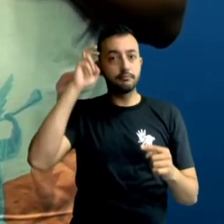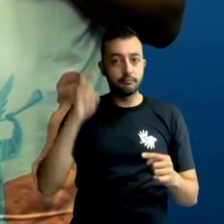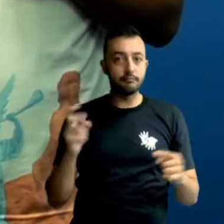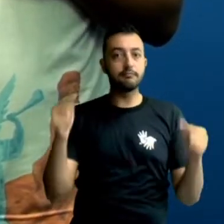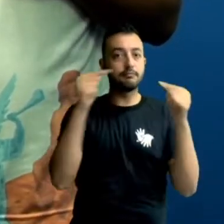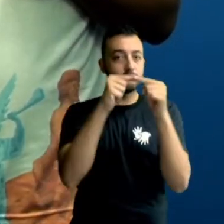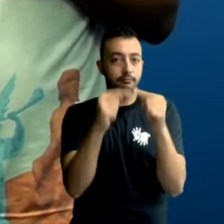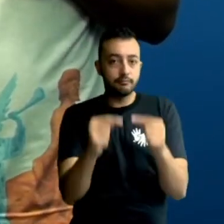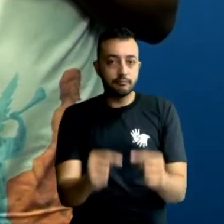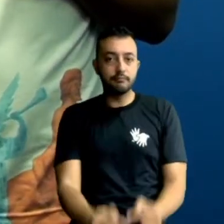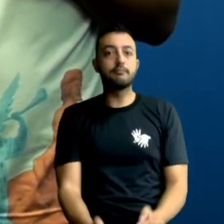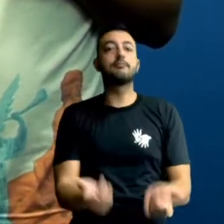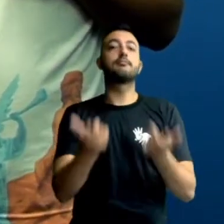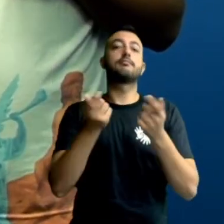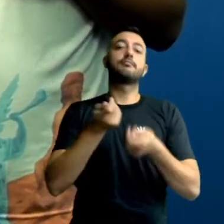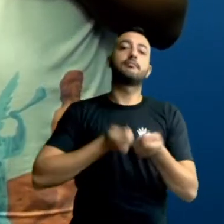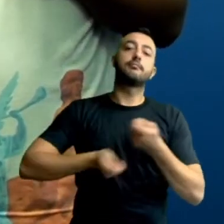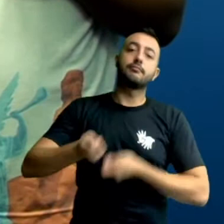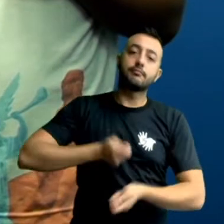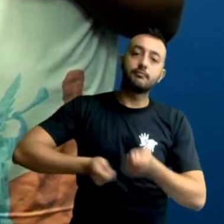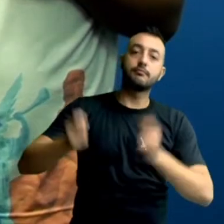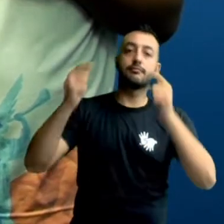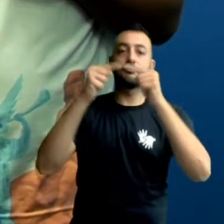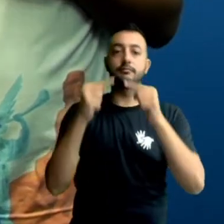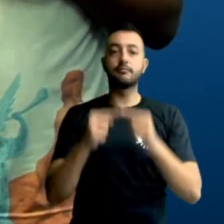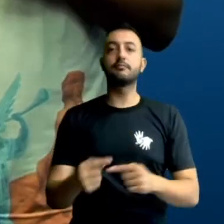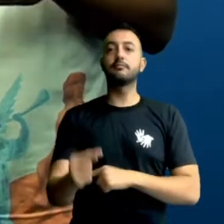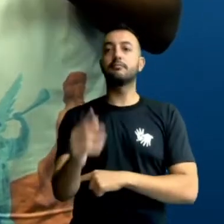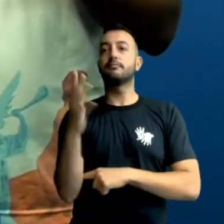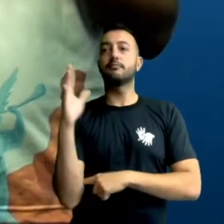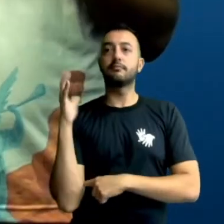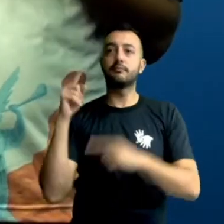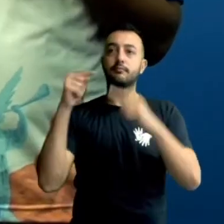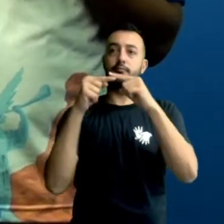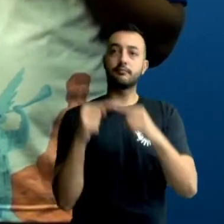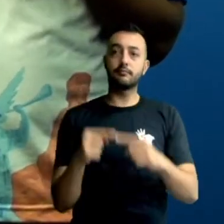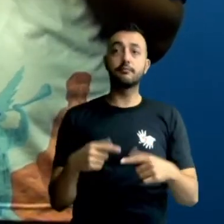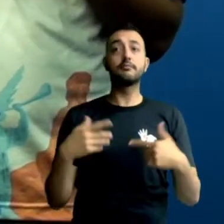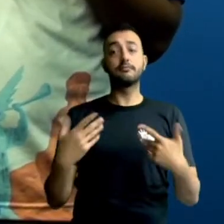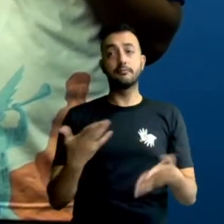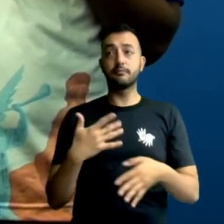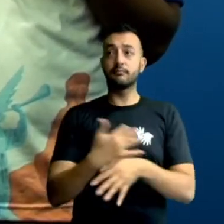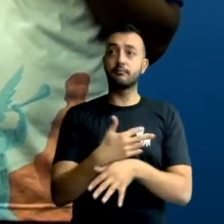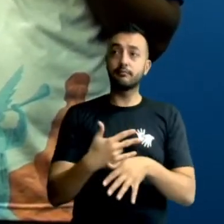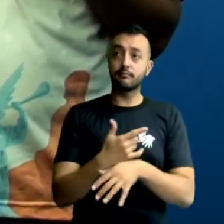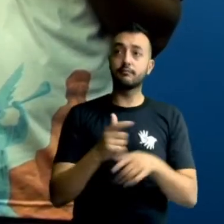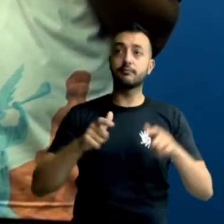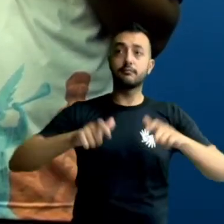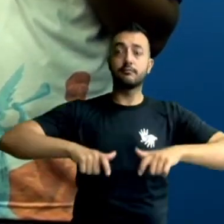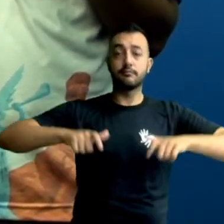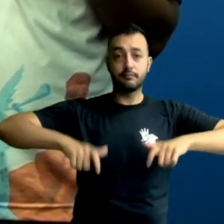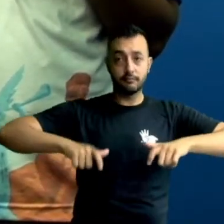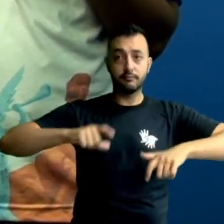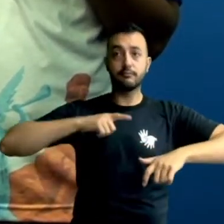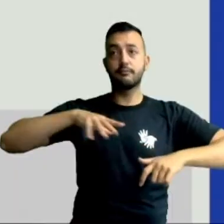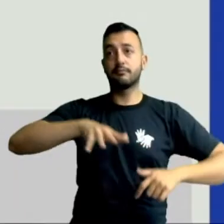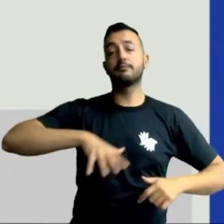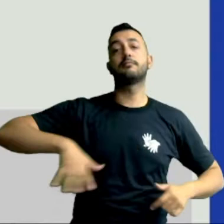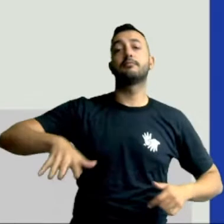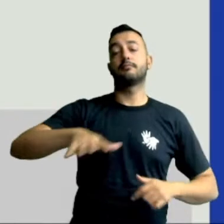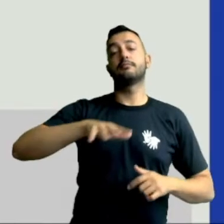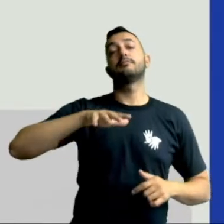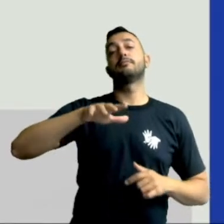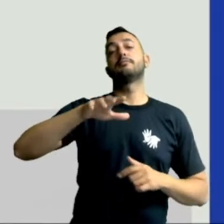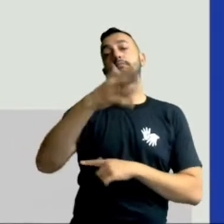culturais, possui semelhanças econômicas, de vegetação. Então, a nossa cidade está localizada nesta mesorregião da